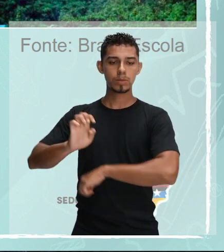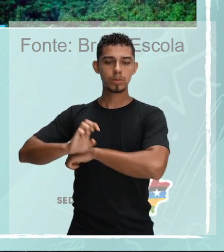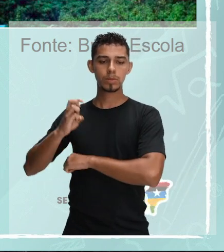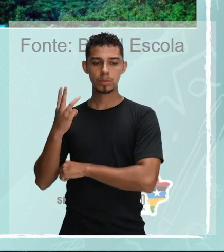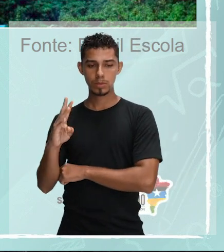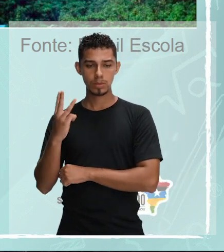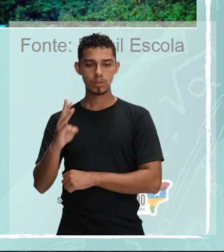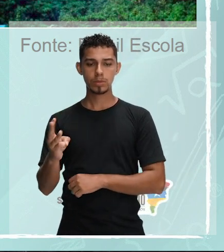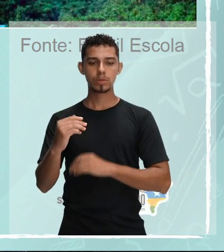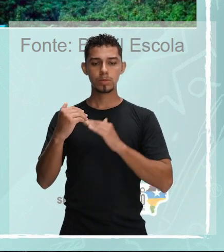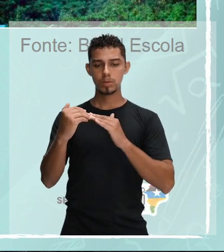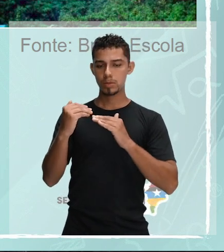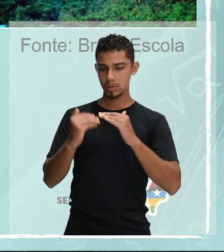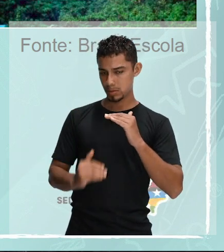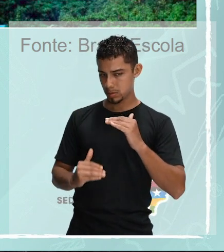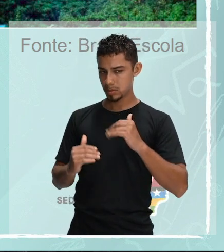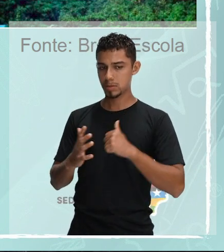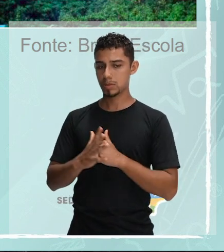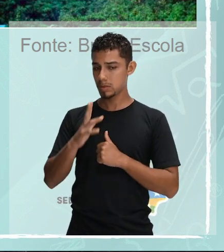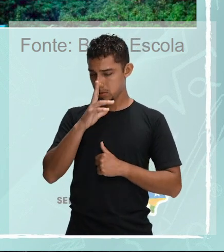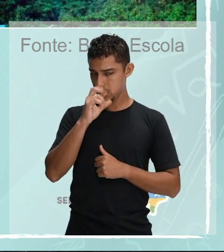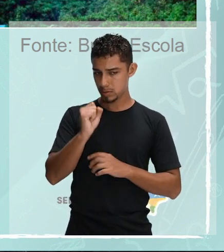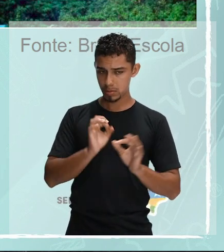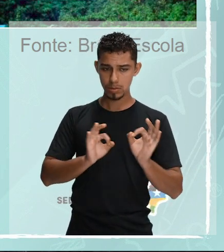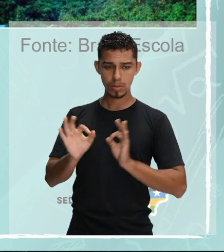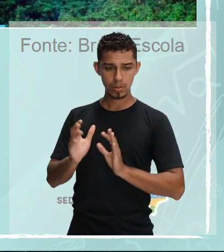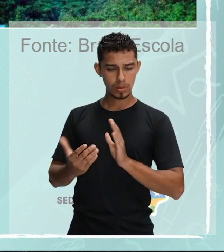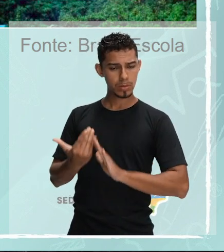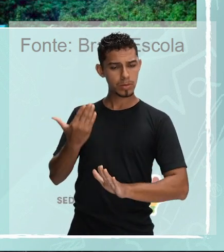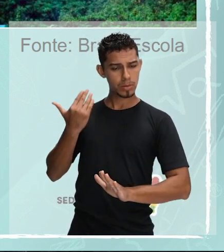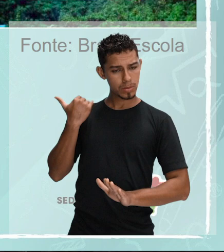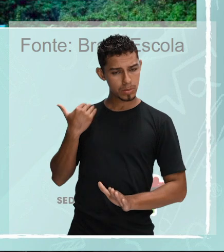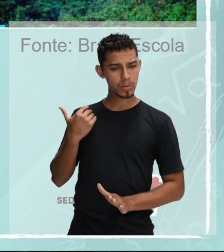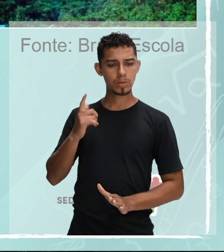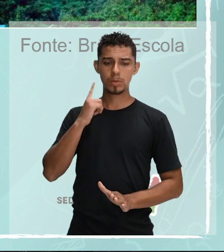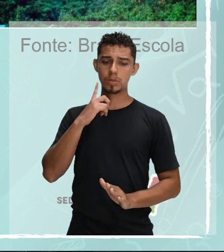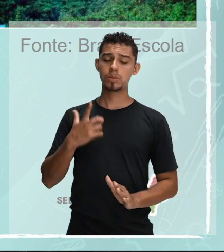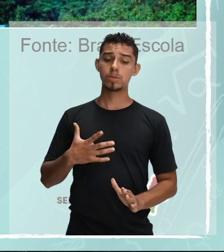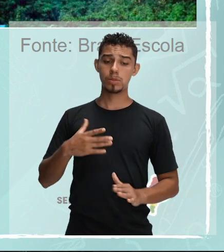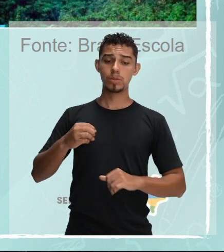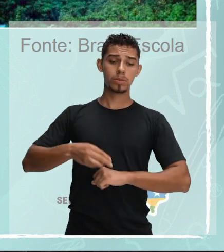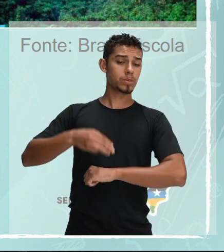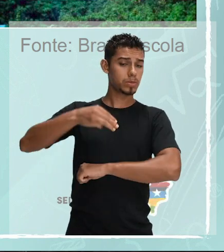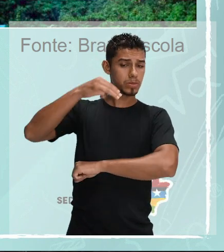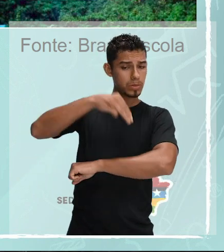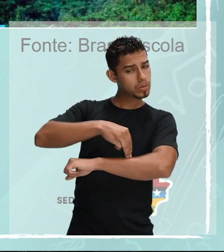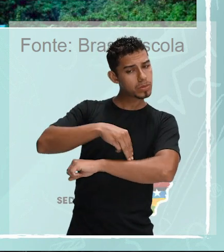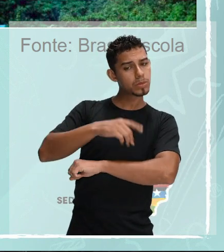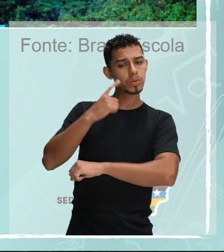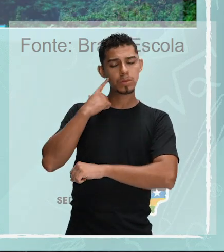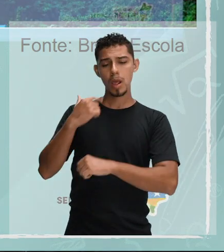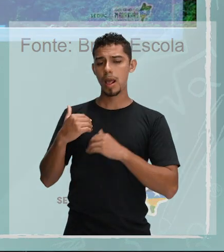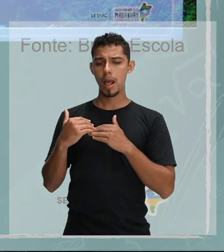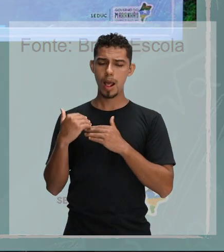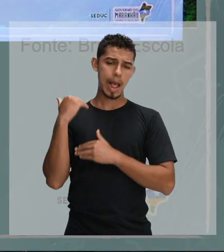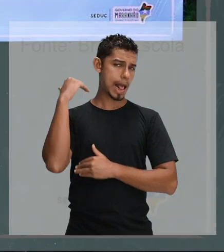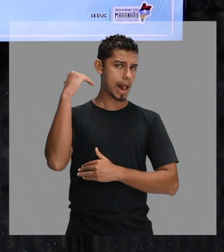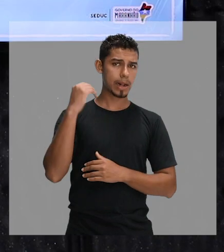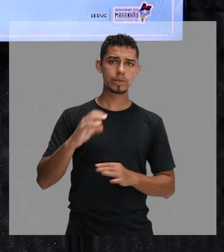bastante rebaixado, possui uma formação antiga. As nossas altitudes são modestas, não são muito